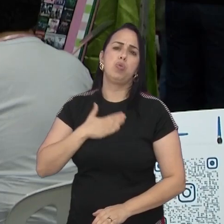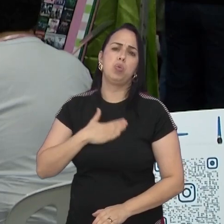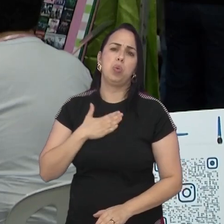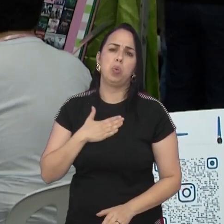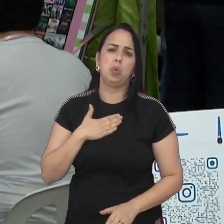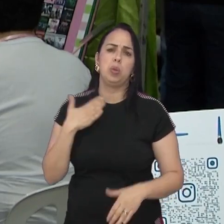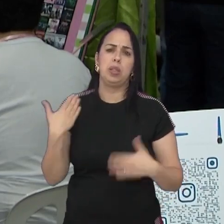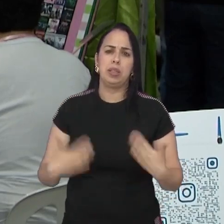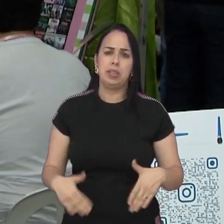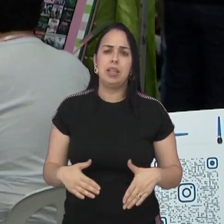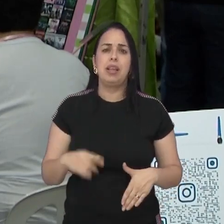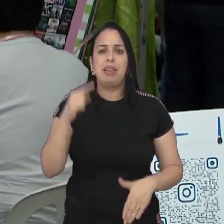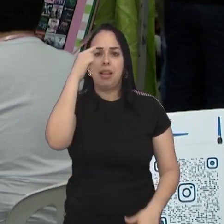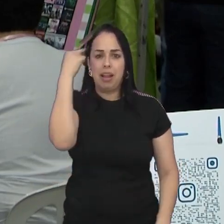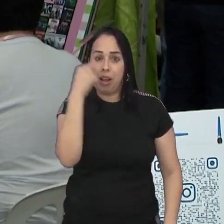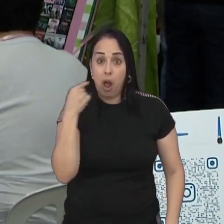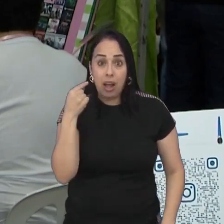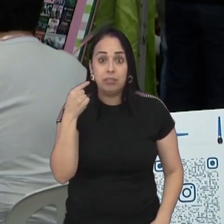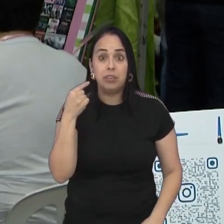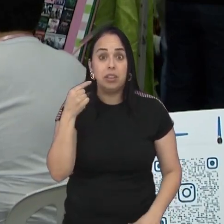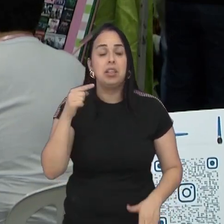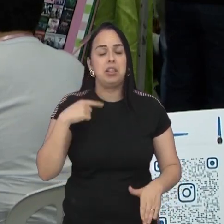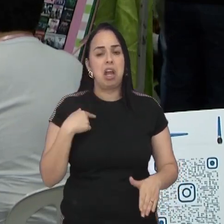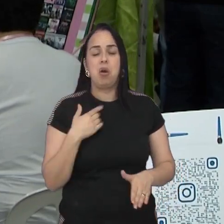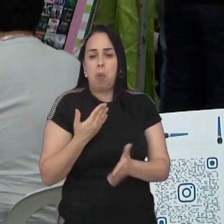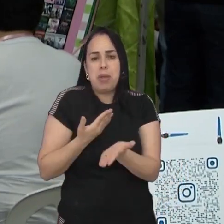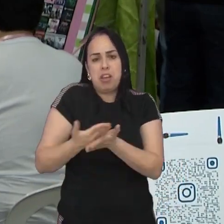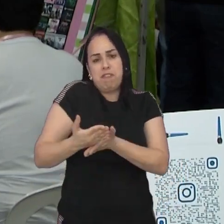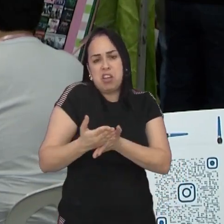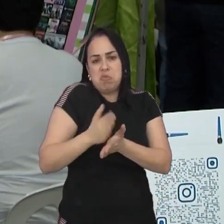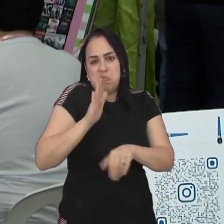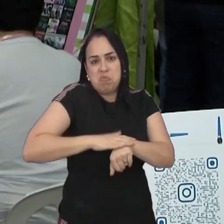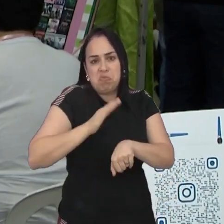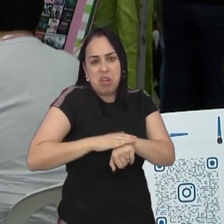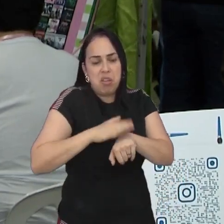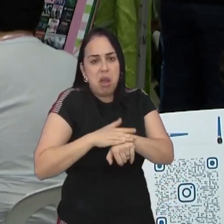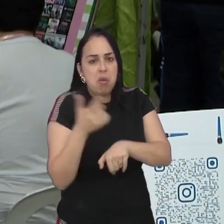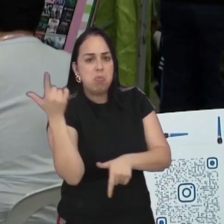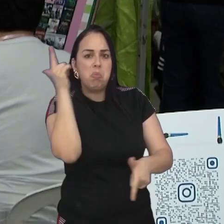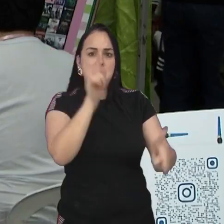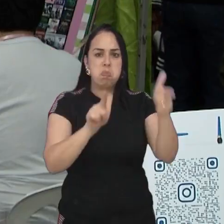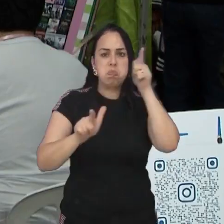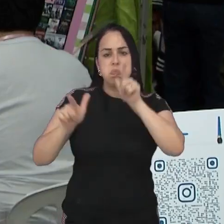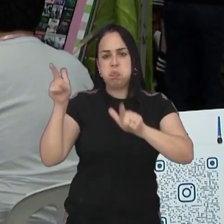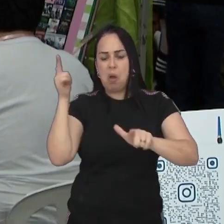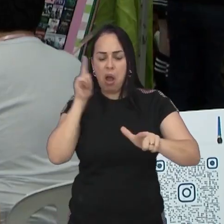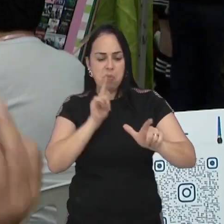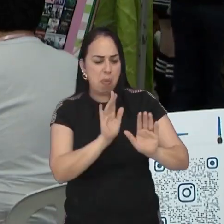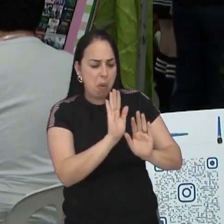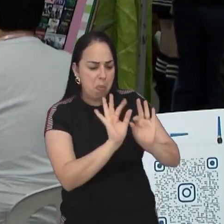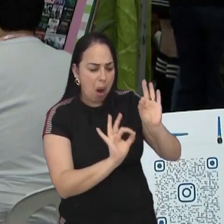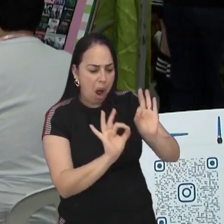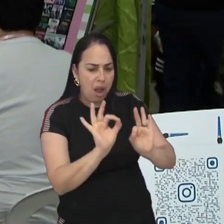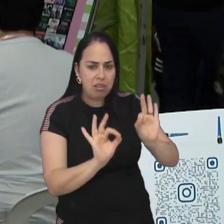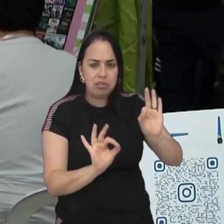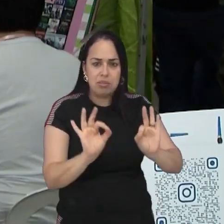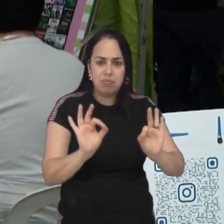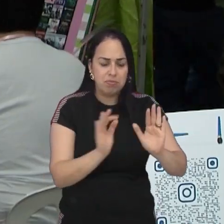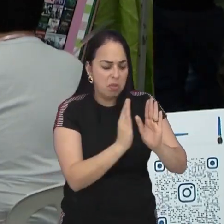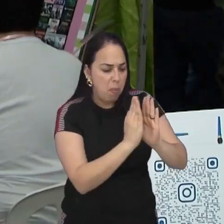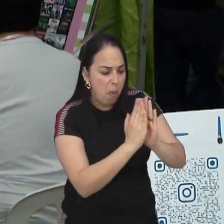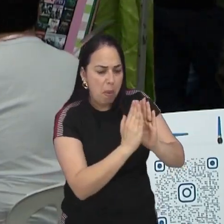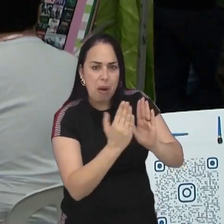Potter. A partir daí eu comecei a fazer outros becos e eu comecei a ver que eu conseguiria fazer outros